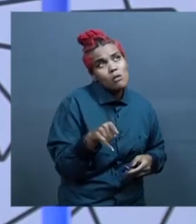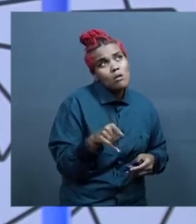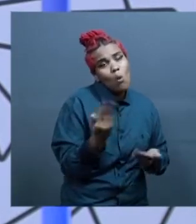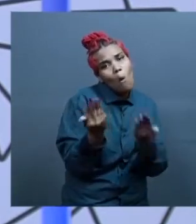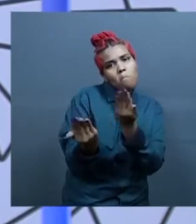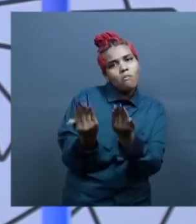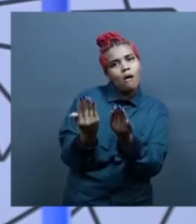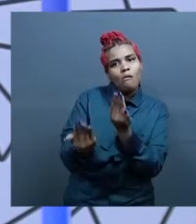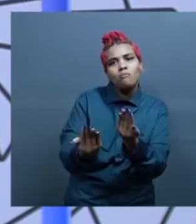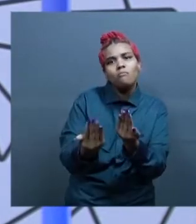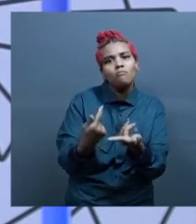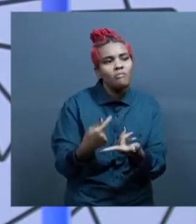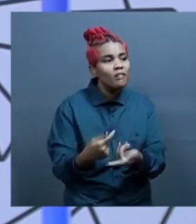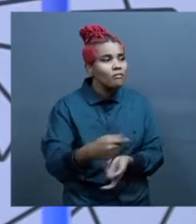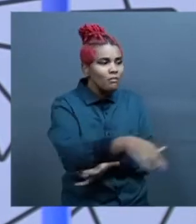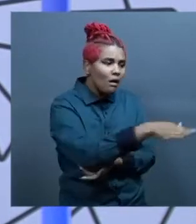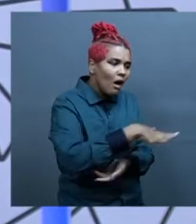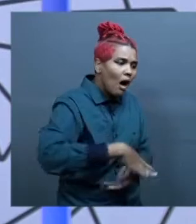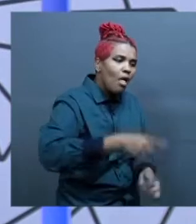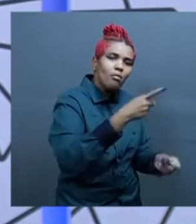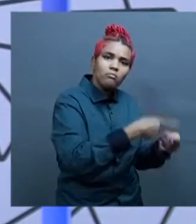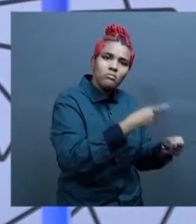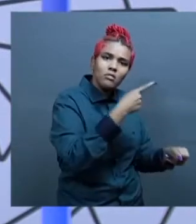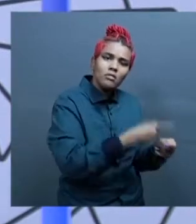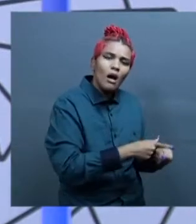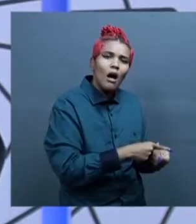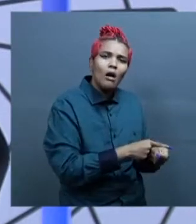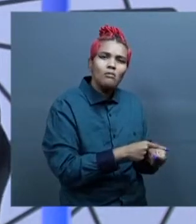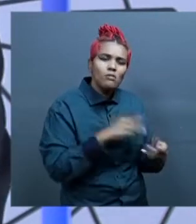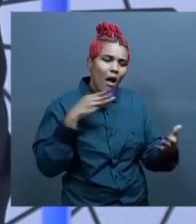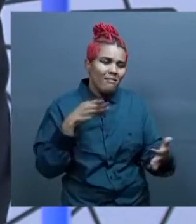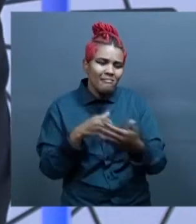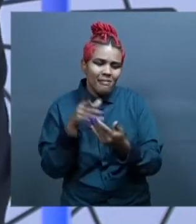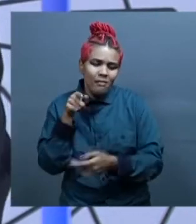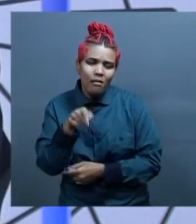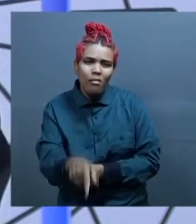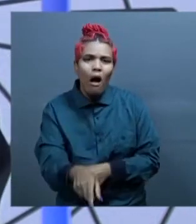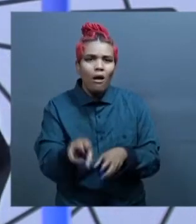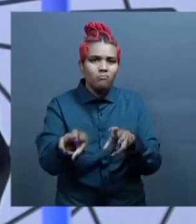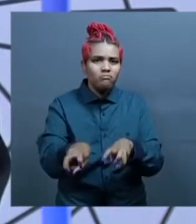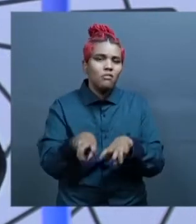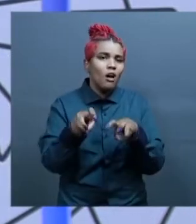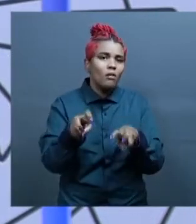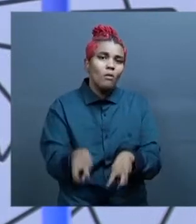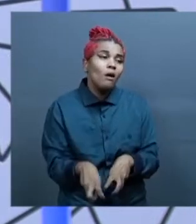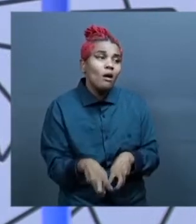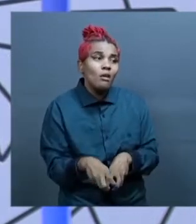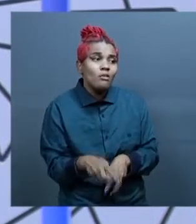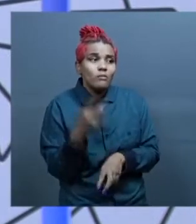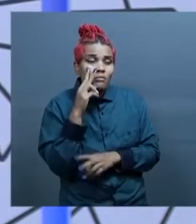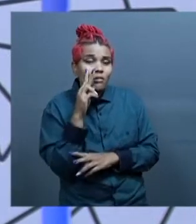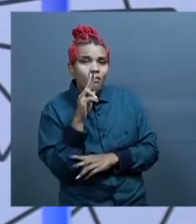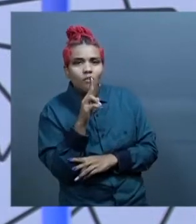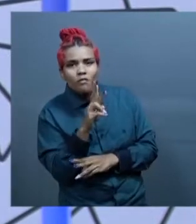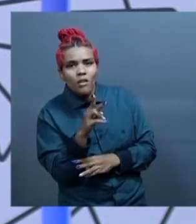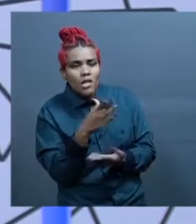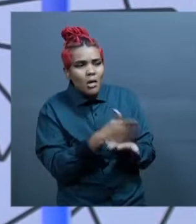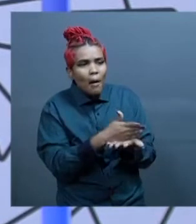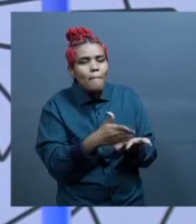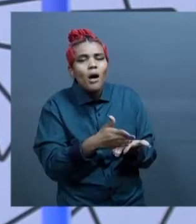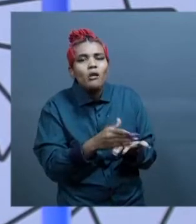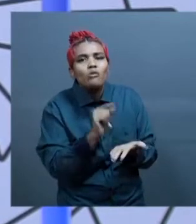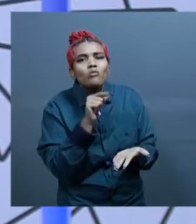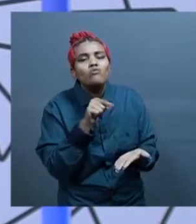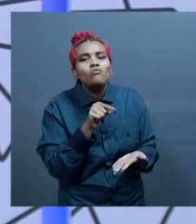urbano aumenta a temperatura na cidade até chegar esse aumento da temperatura na escala planetária não sendo que grande parte desses não são